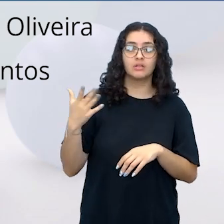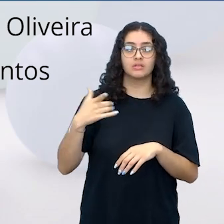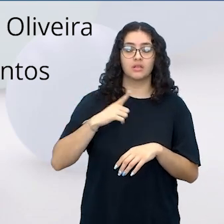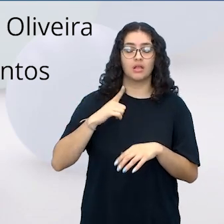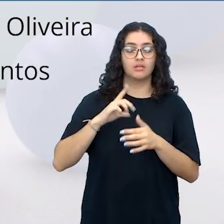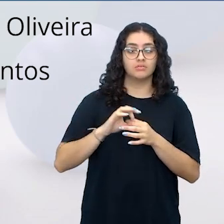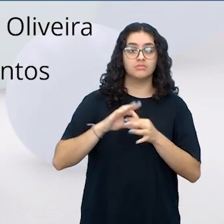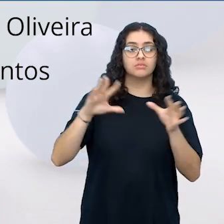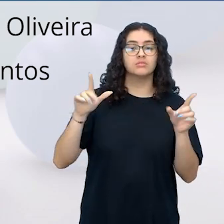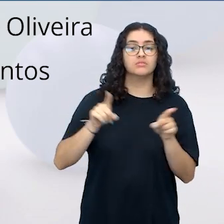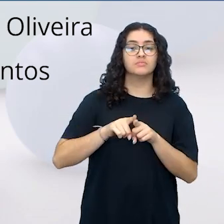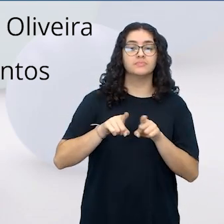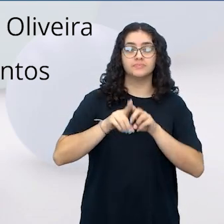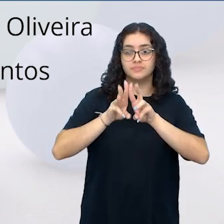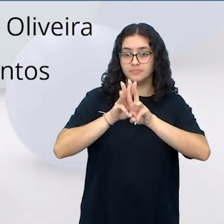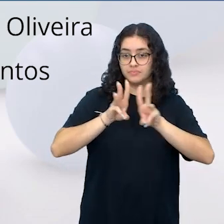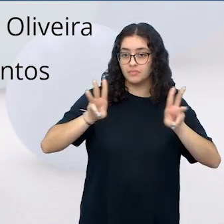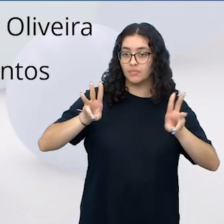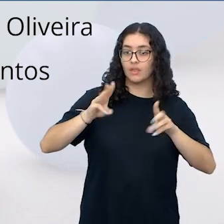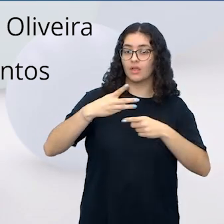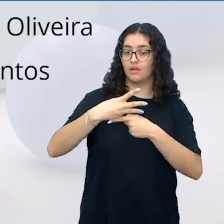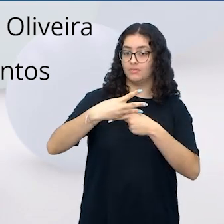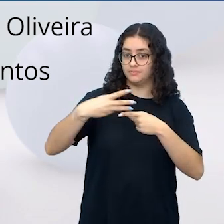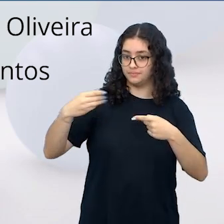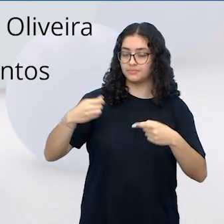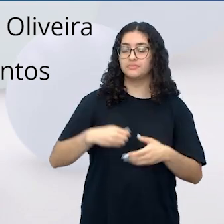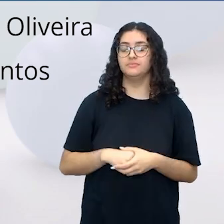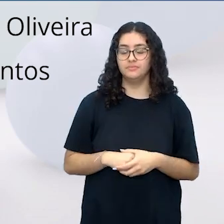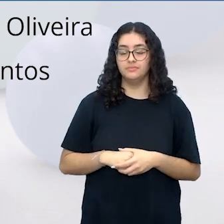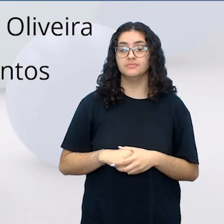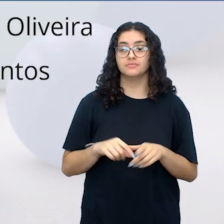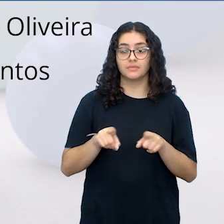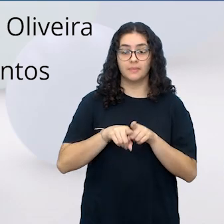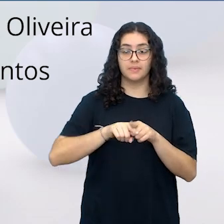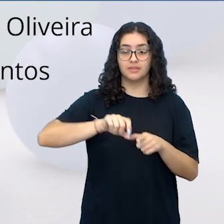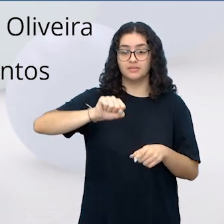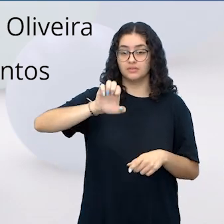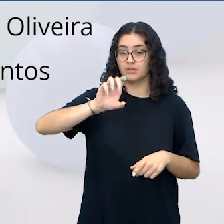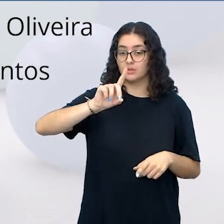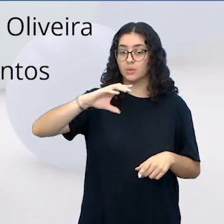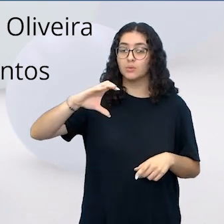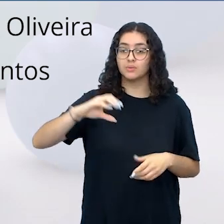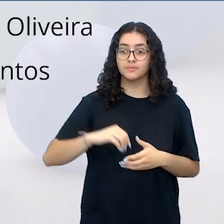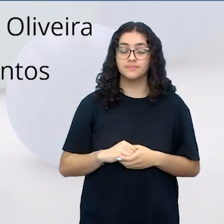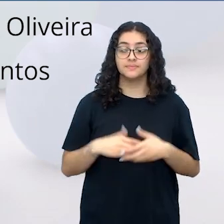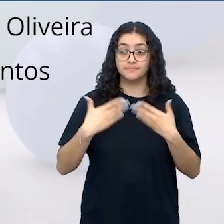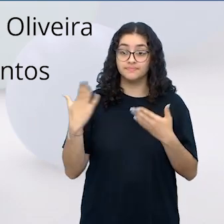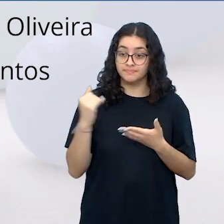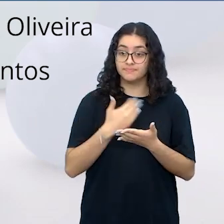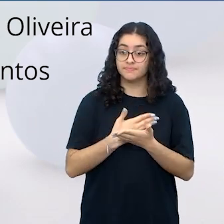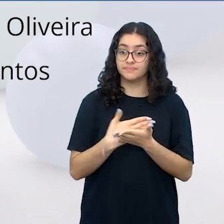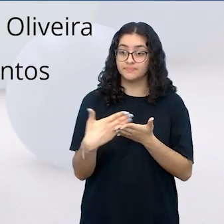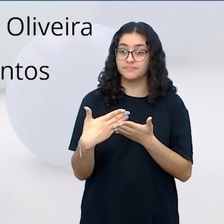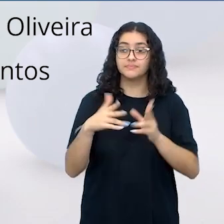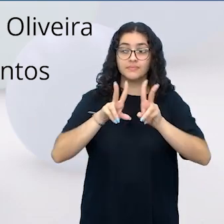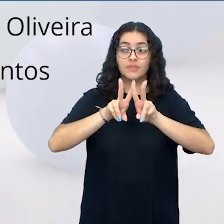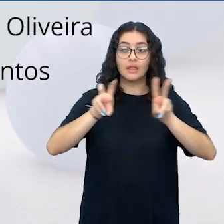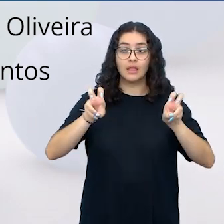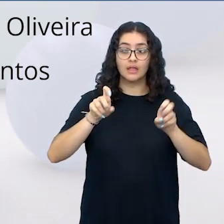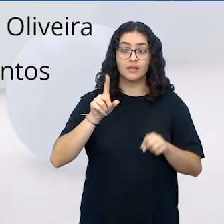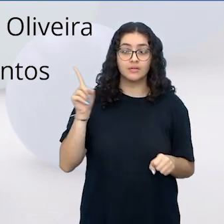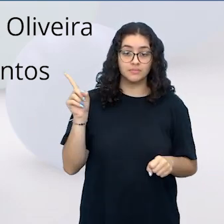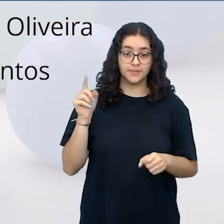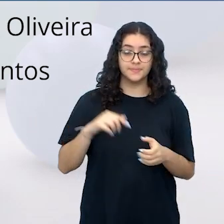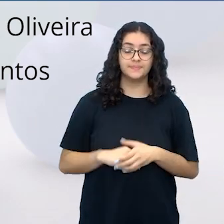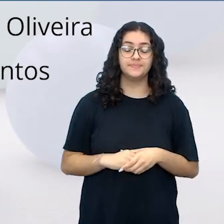disponível também no site da EFAP e da SEDUC. Exatamente. Então, vamos começar com o tema do nosso TCT? Lá.